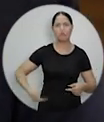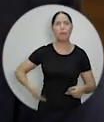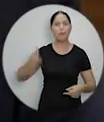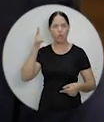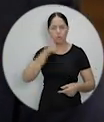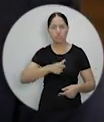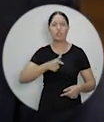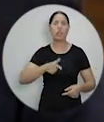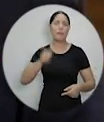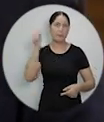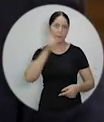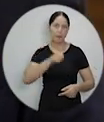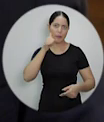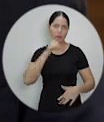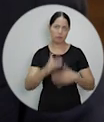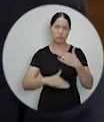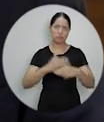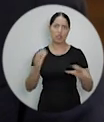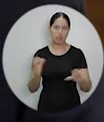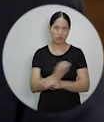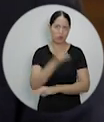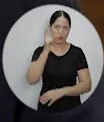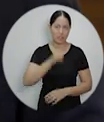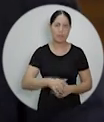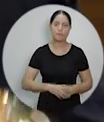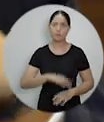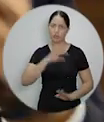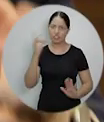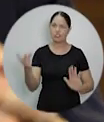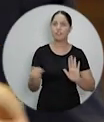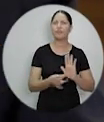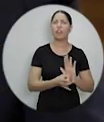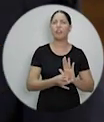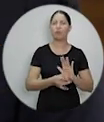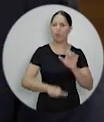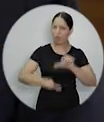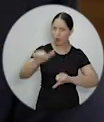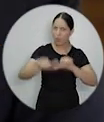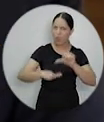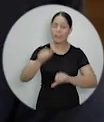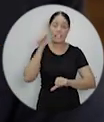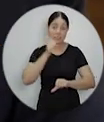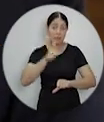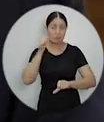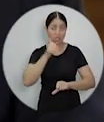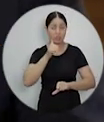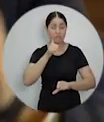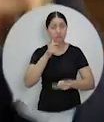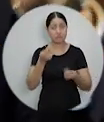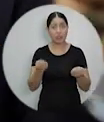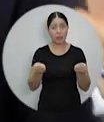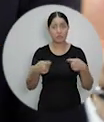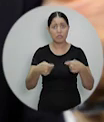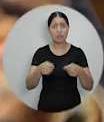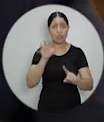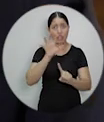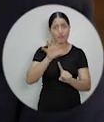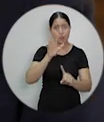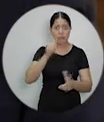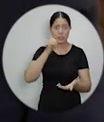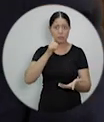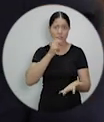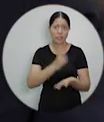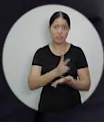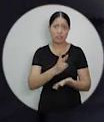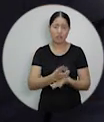ser implementadas rapidamente no Brasil, reconhecendo com o olhar feminino as questões que afetam a